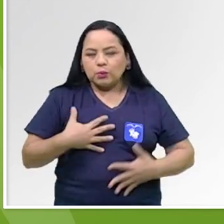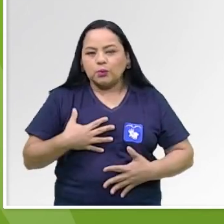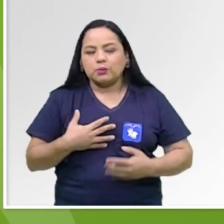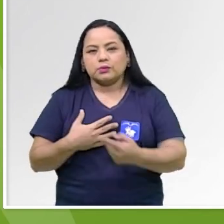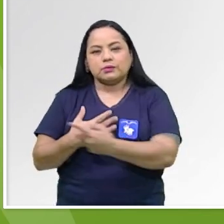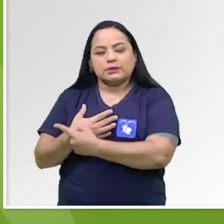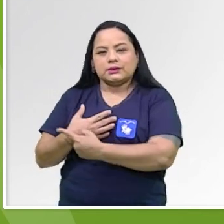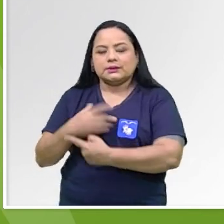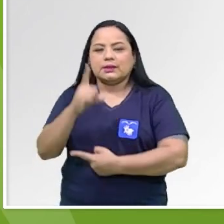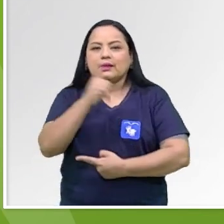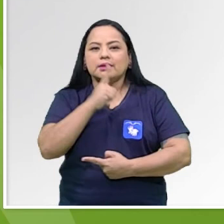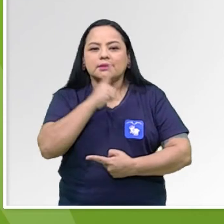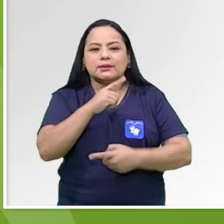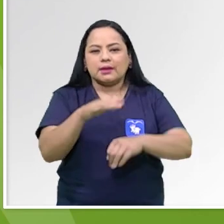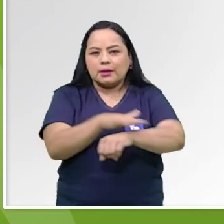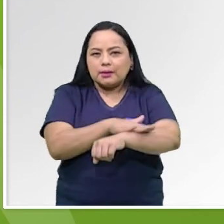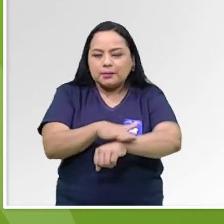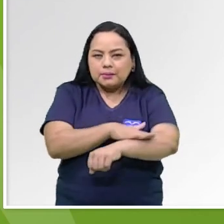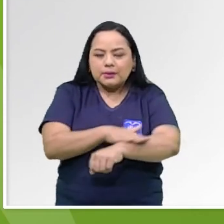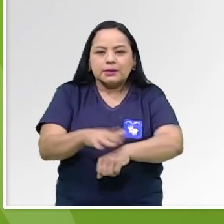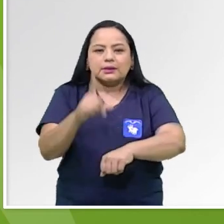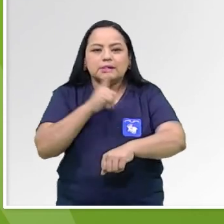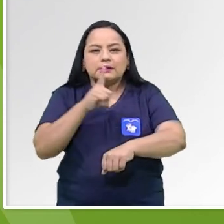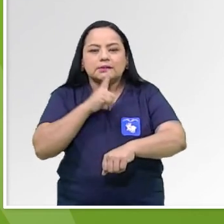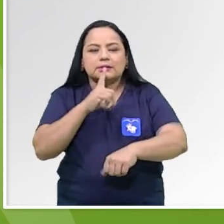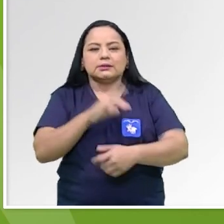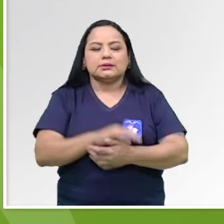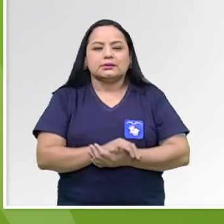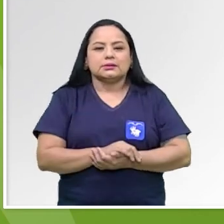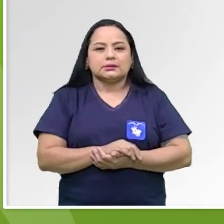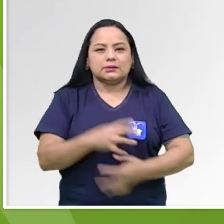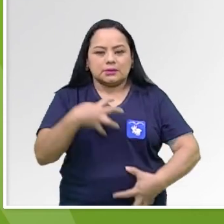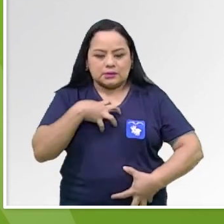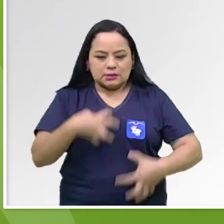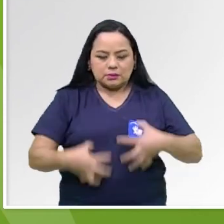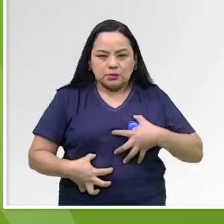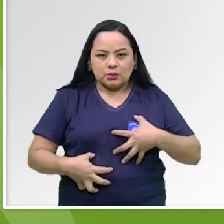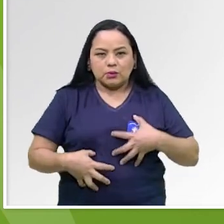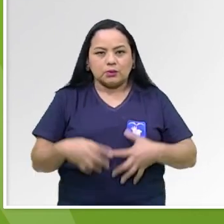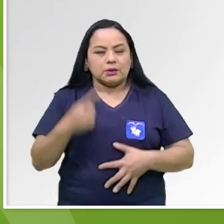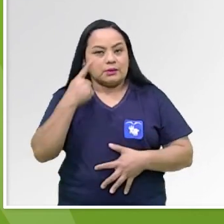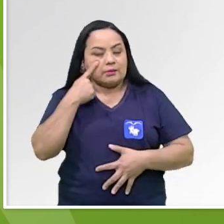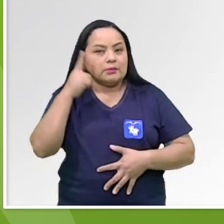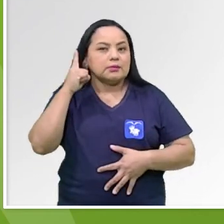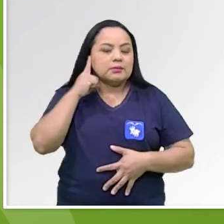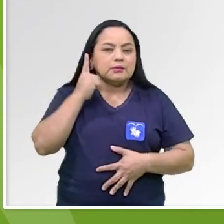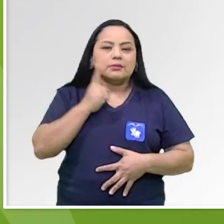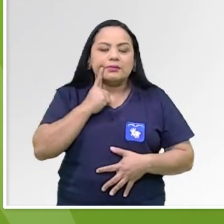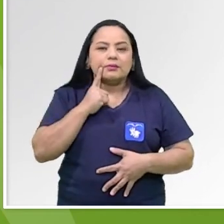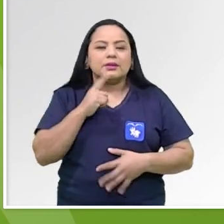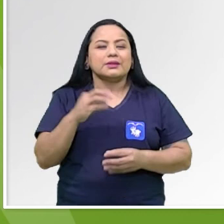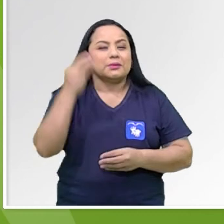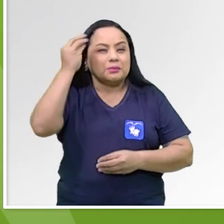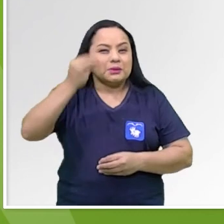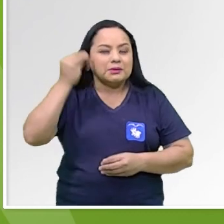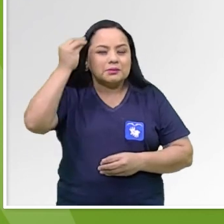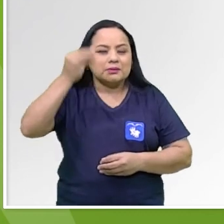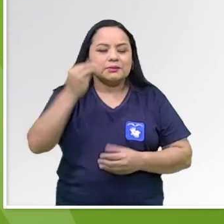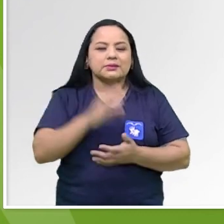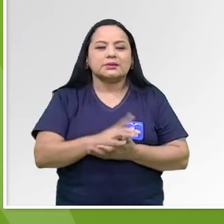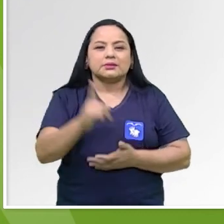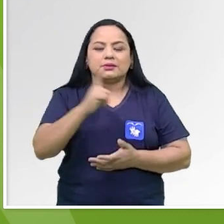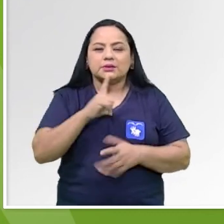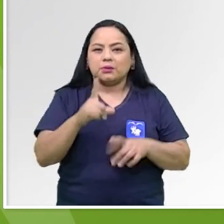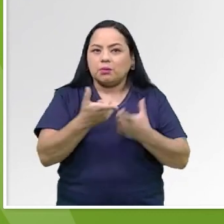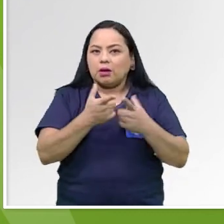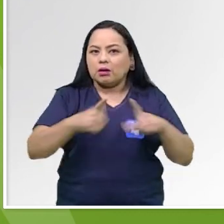né? Ele tem ali a sua pele, tem ali os seus órgãos dos sentidos, então eles são utilizados para testes, tá? Então, há uma